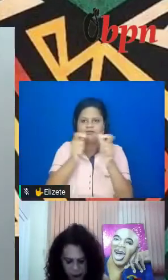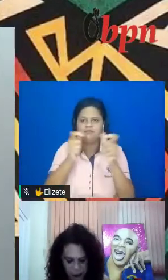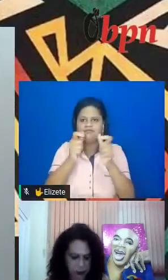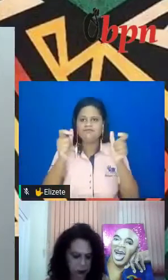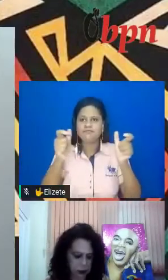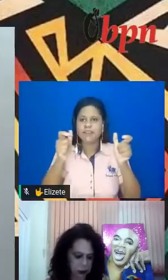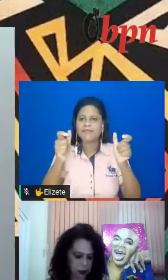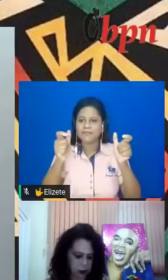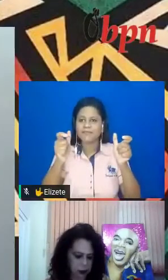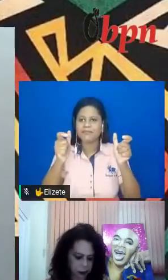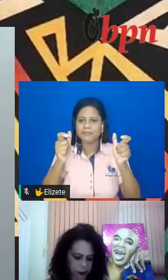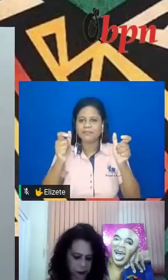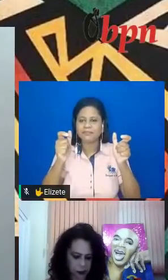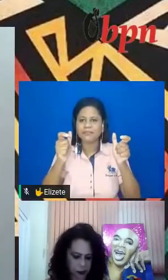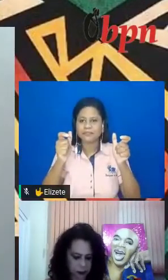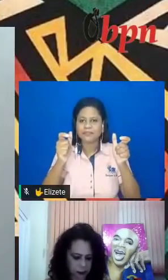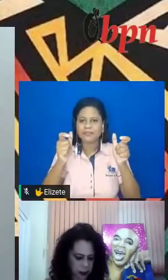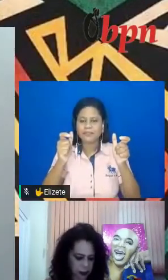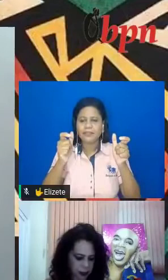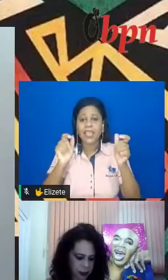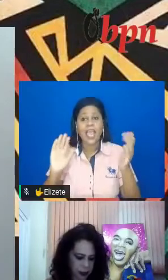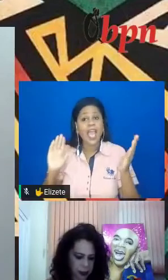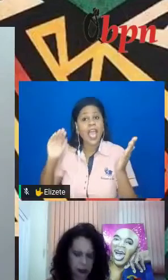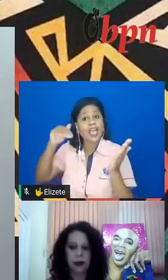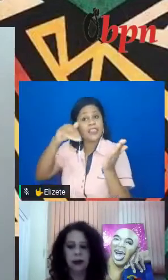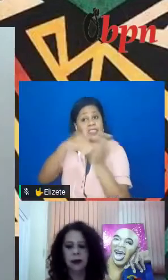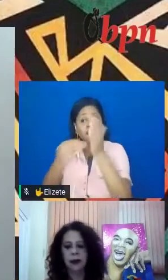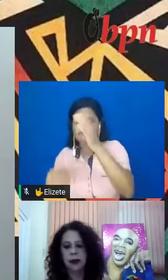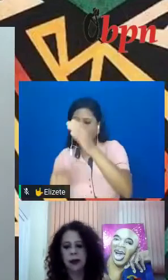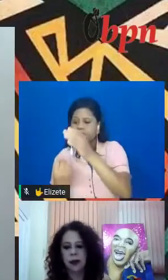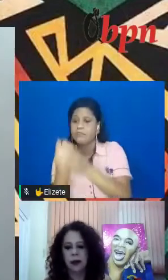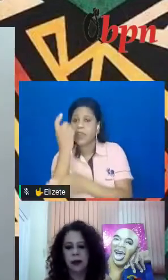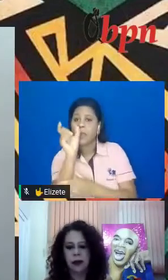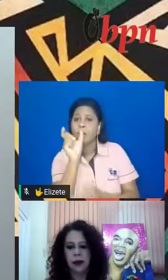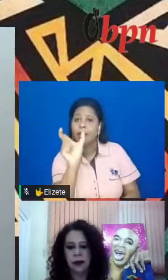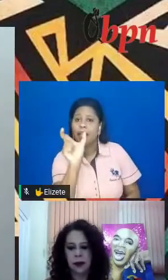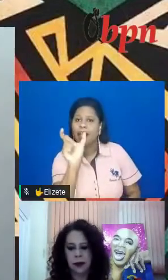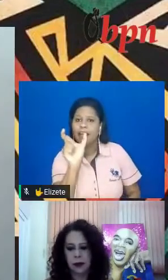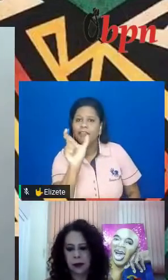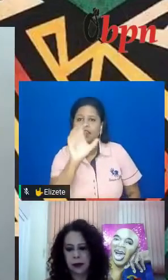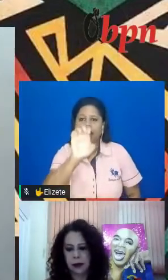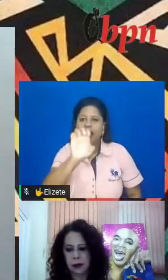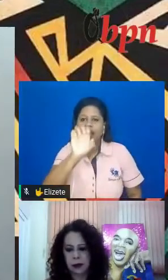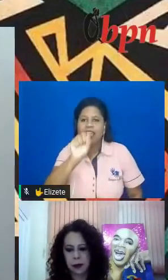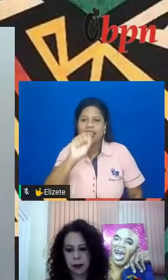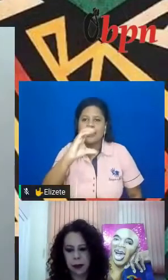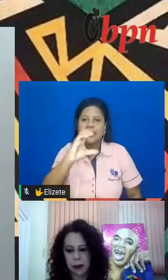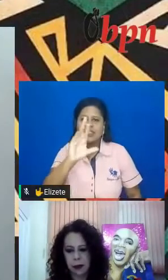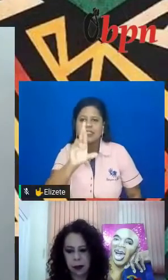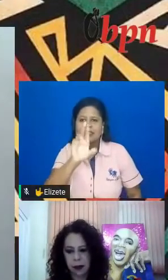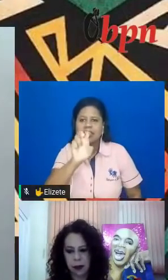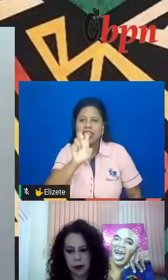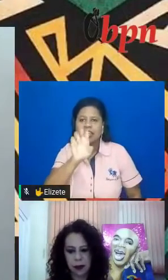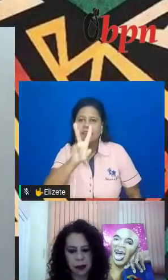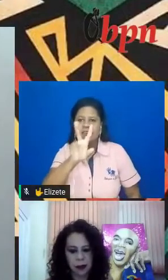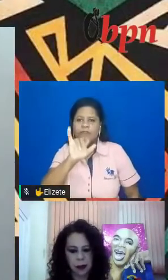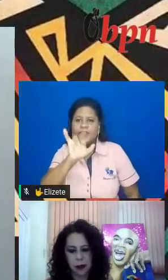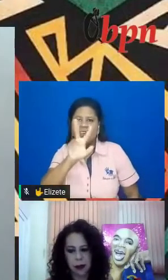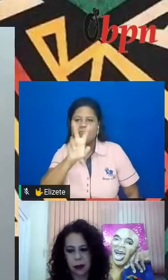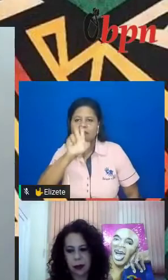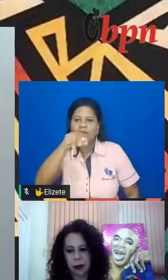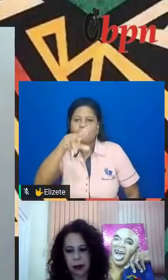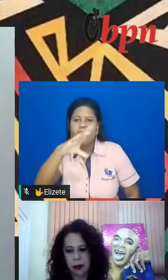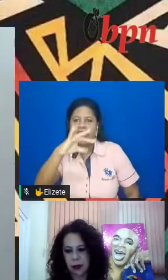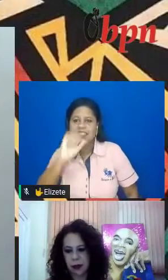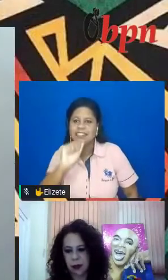até dar a palavra escrevivência. E, então, a nossa